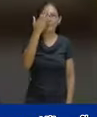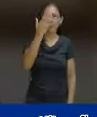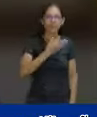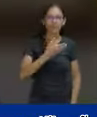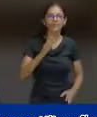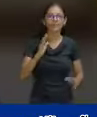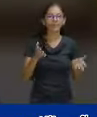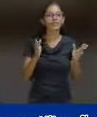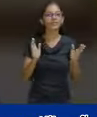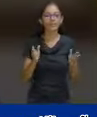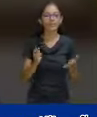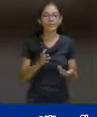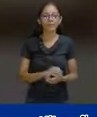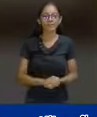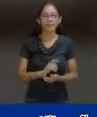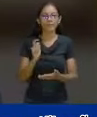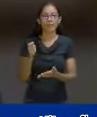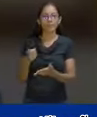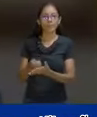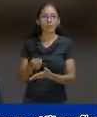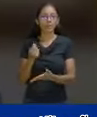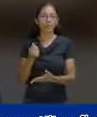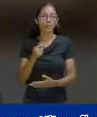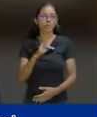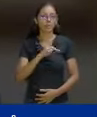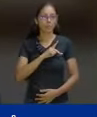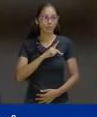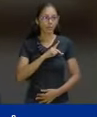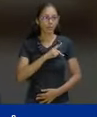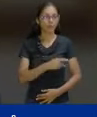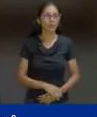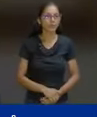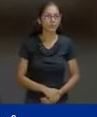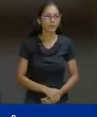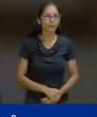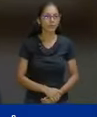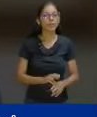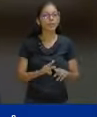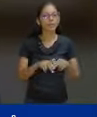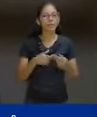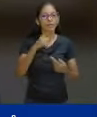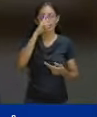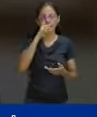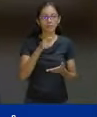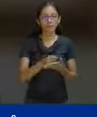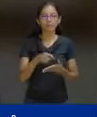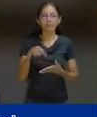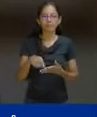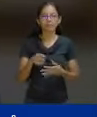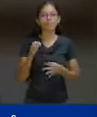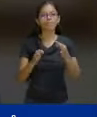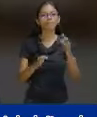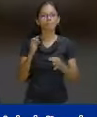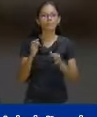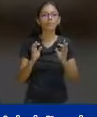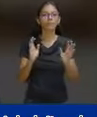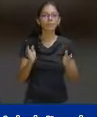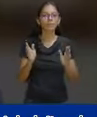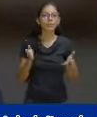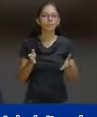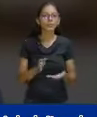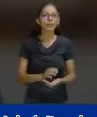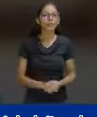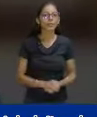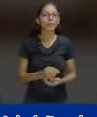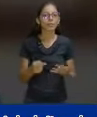foi paga com a utilização de recursos públicos, como decidido por esse Tribunal Superior no julgamento também de agravo em